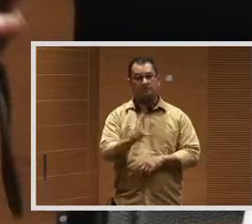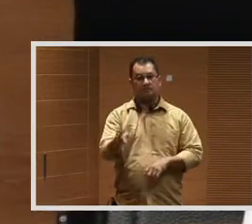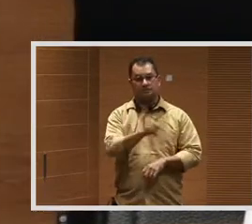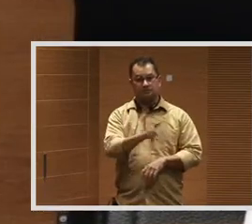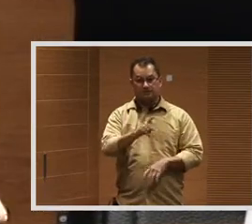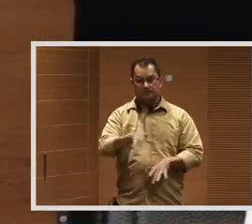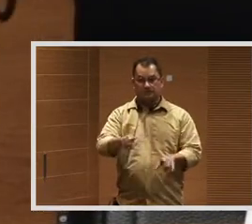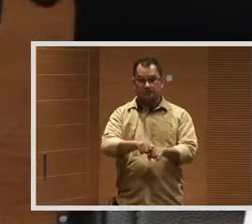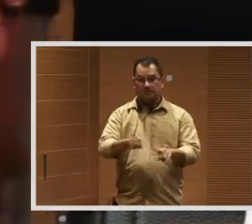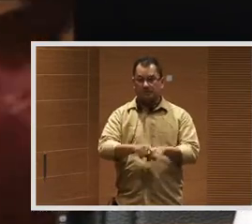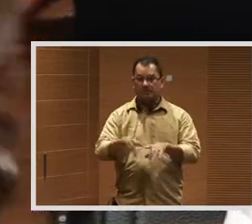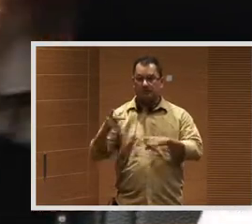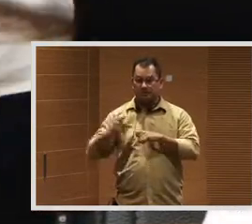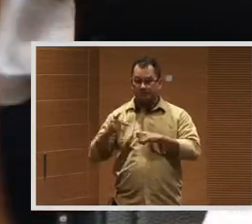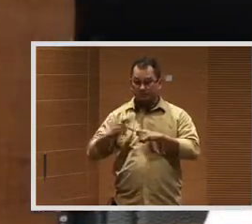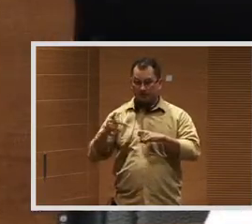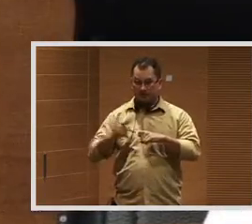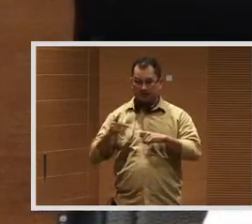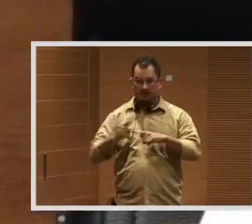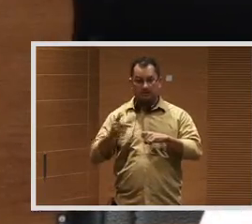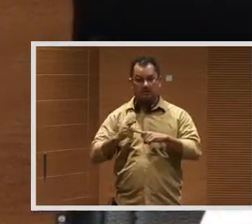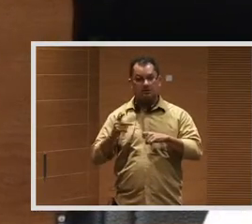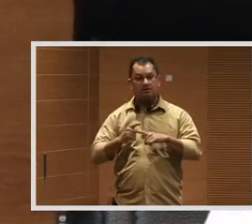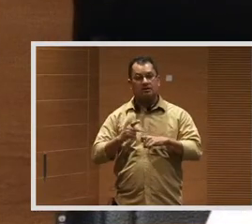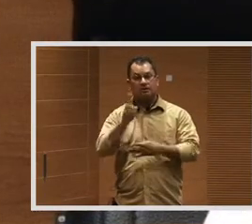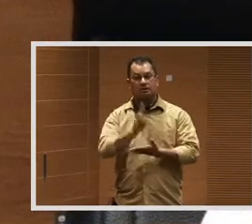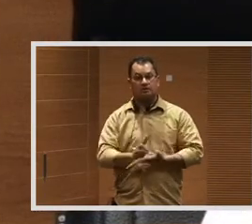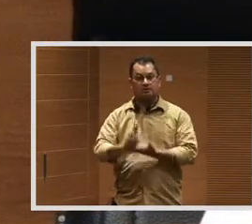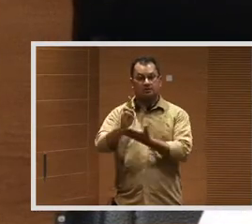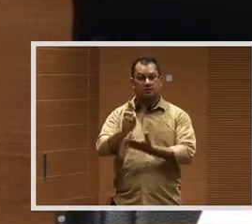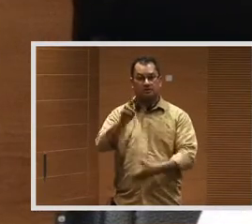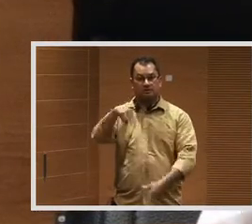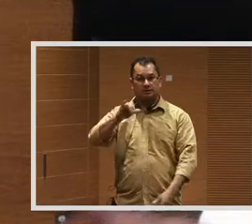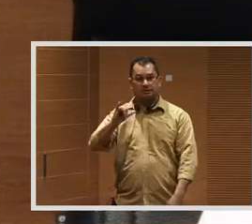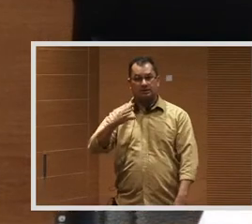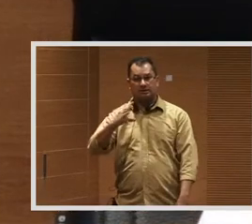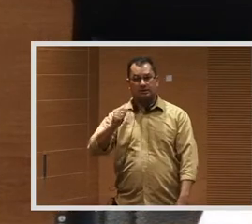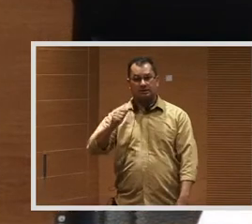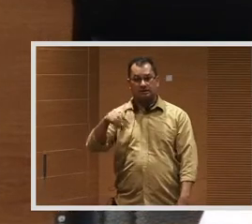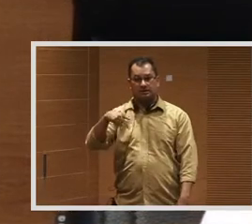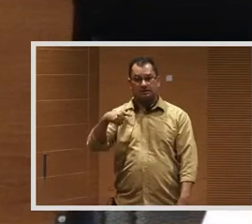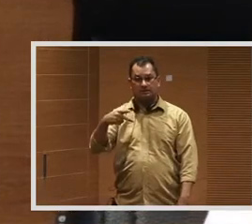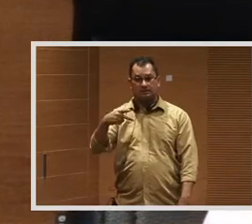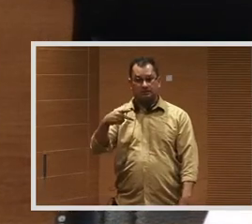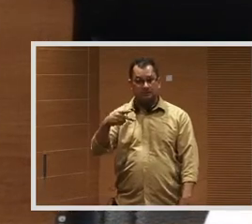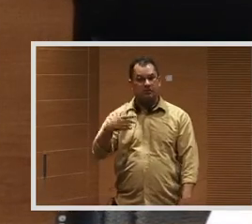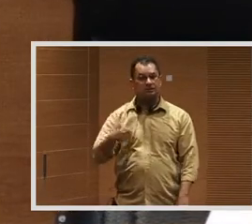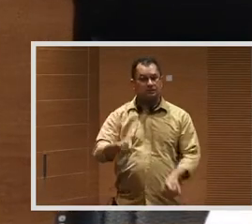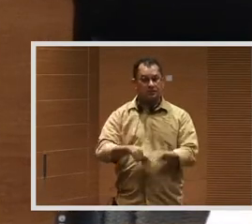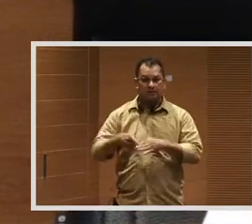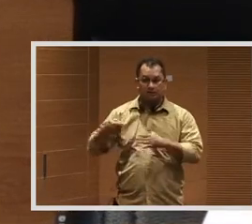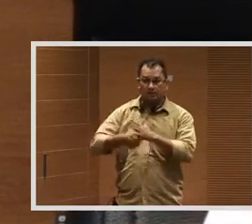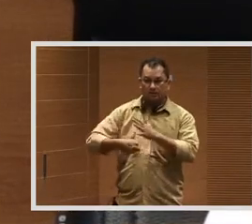de pediatria da Universidade Estadual de Campinas, a Unicamp, e